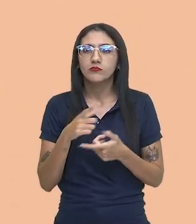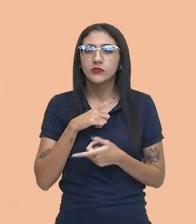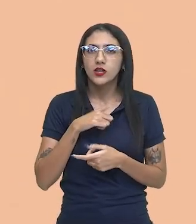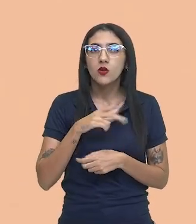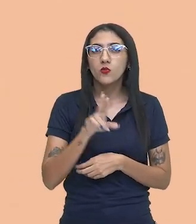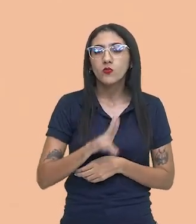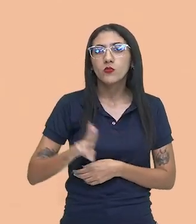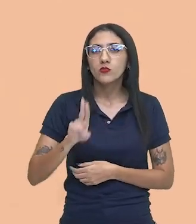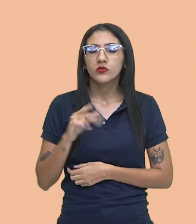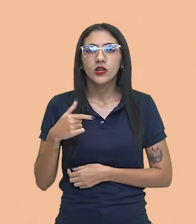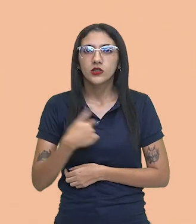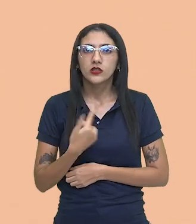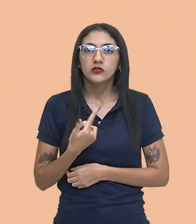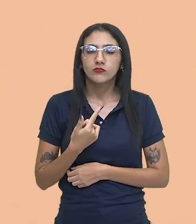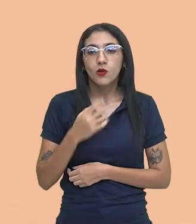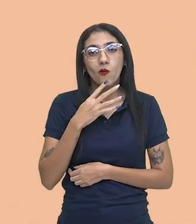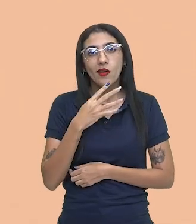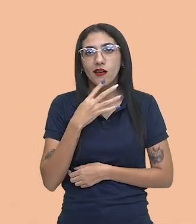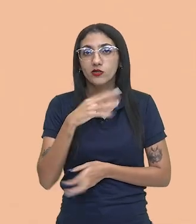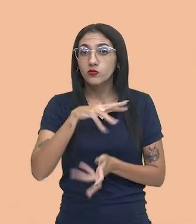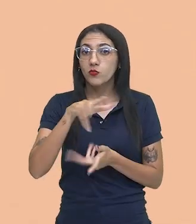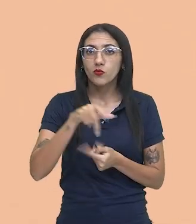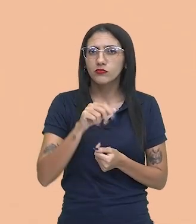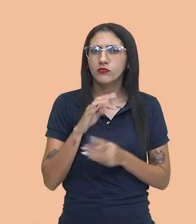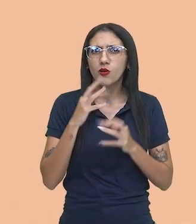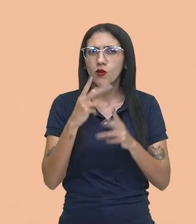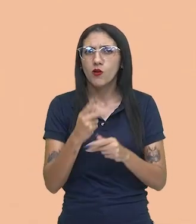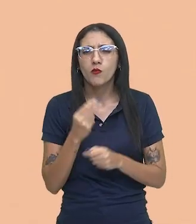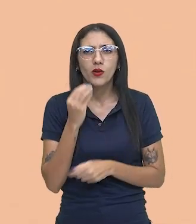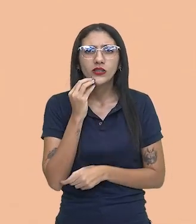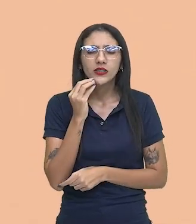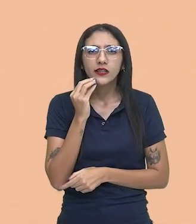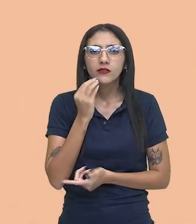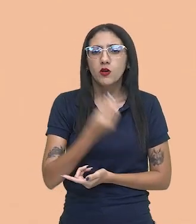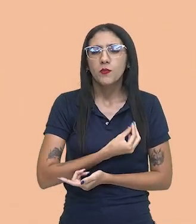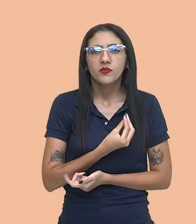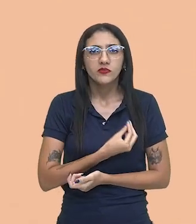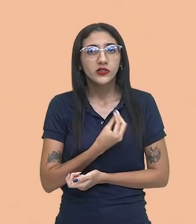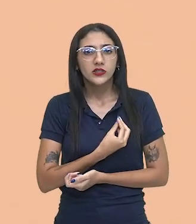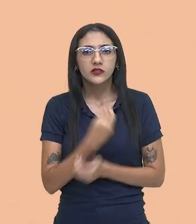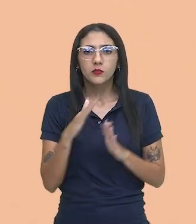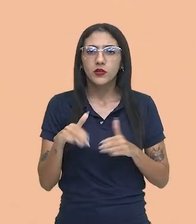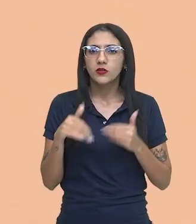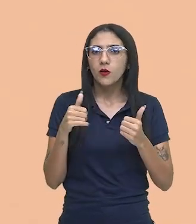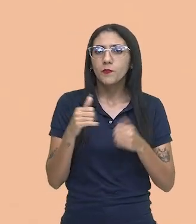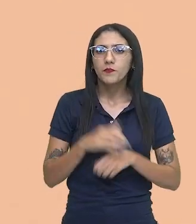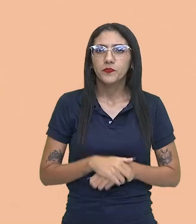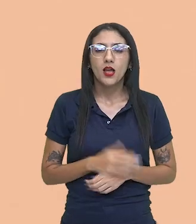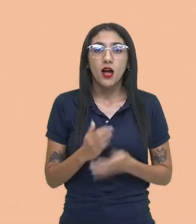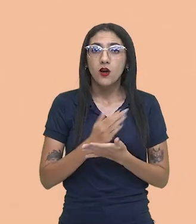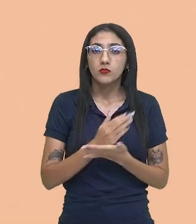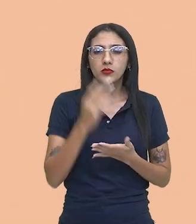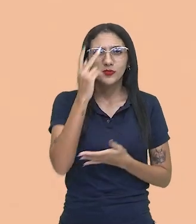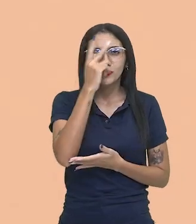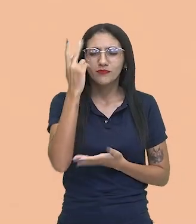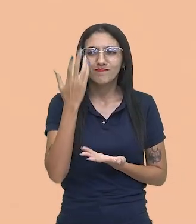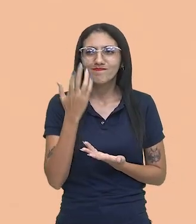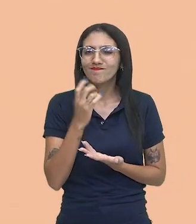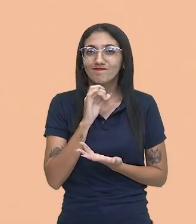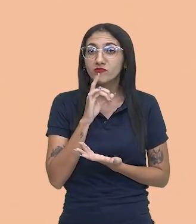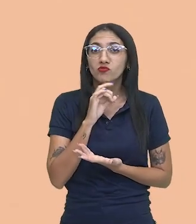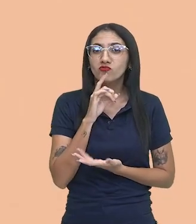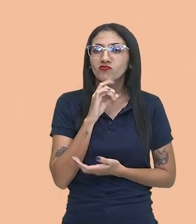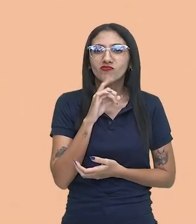né, que a gente chama de planeta. Tá todo mundo tentando viver aí cada vez melhor. Algumas pessoas não têm essa possibilidade,